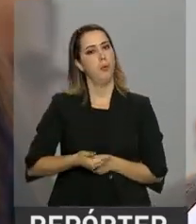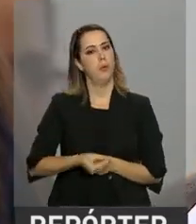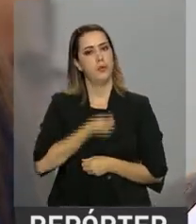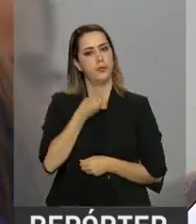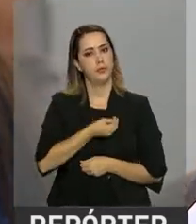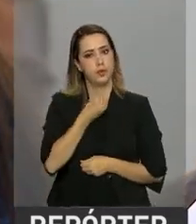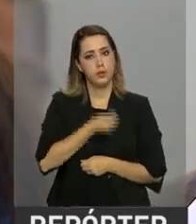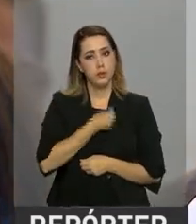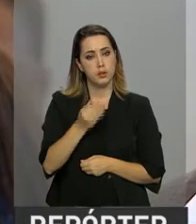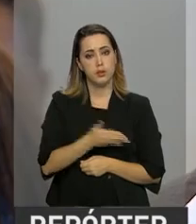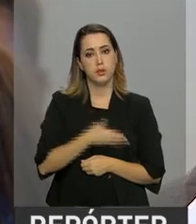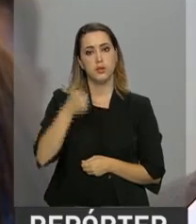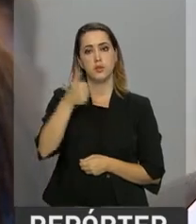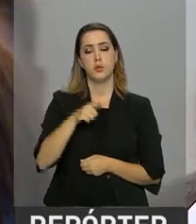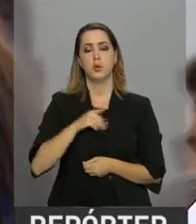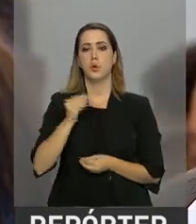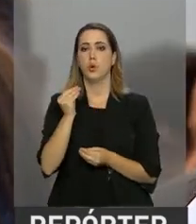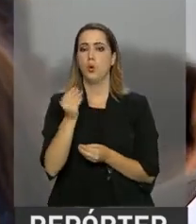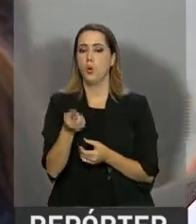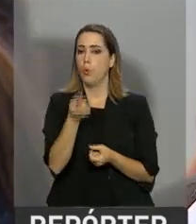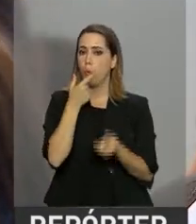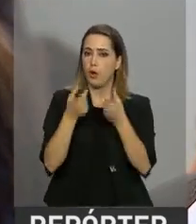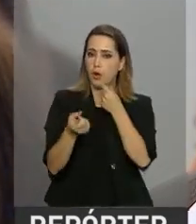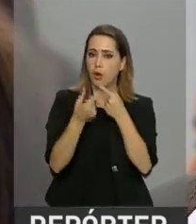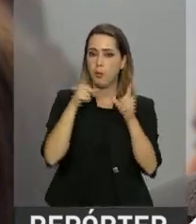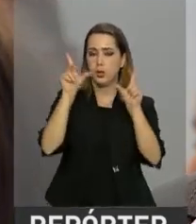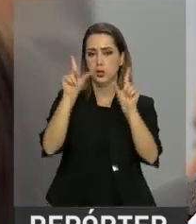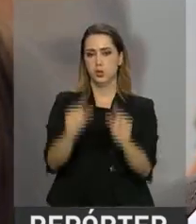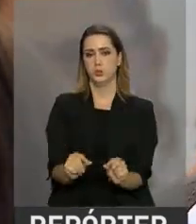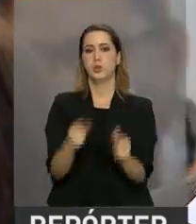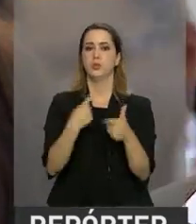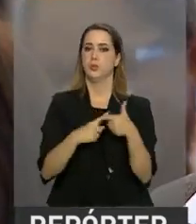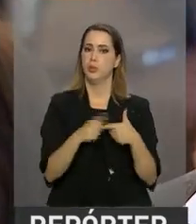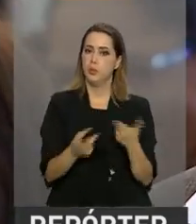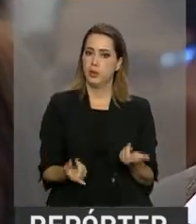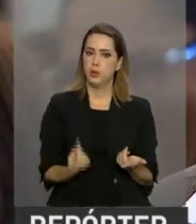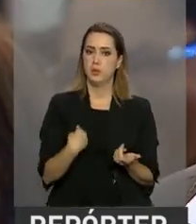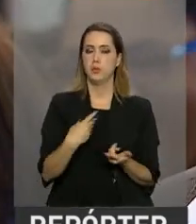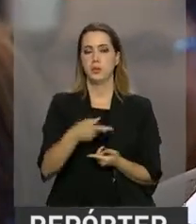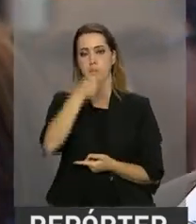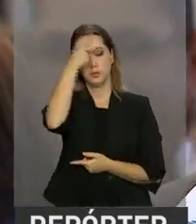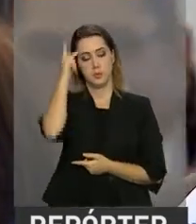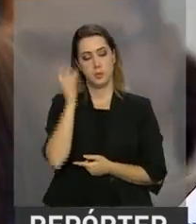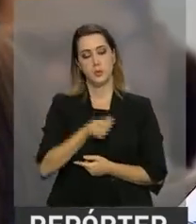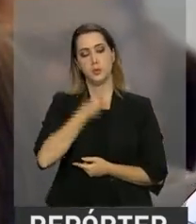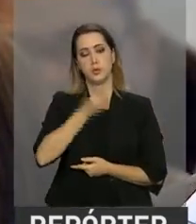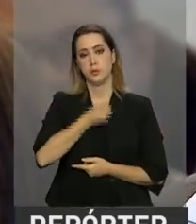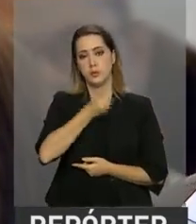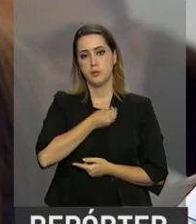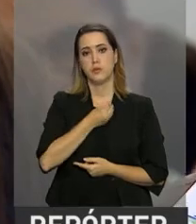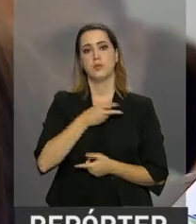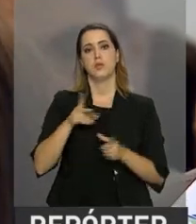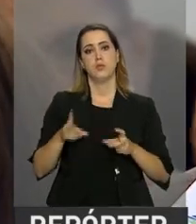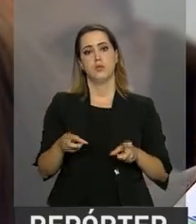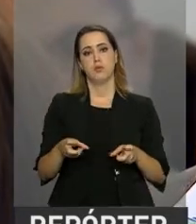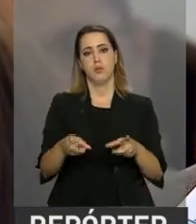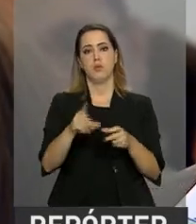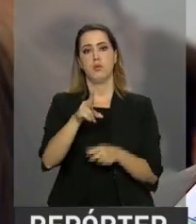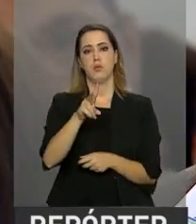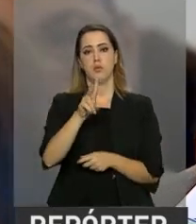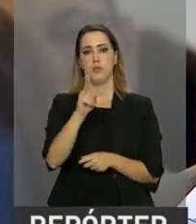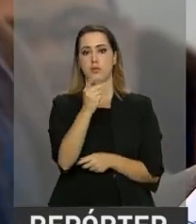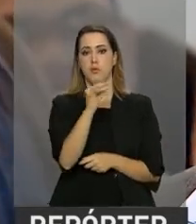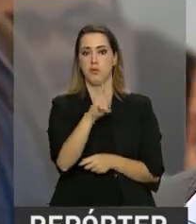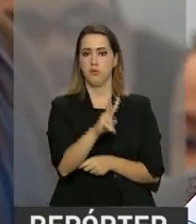porque o remédio tem menos efeitos colaterais, às pessoas que convivem com o vírus HIV e às pessoas que têm